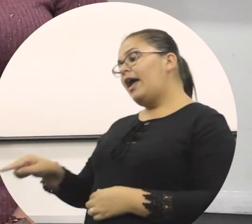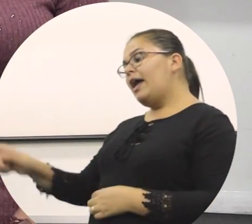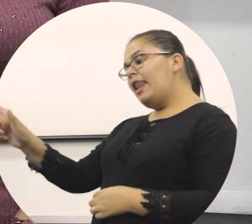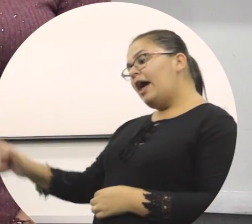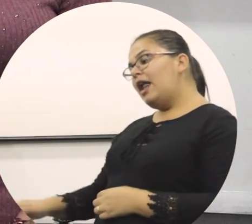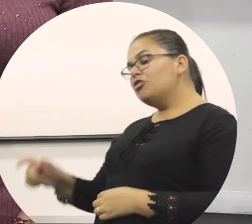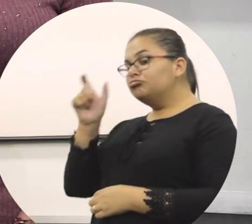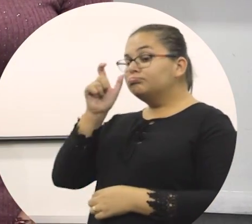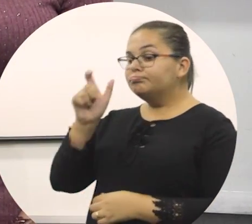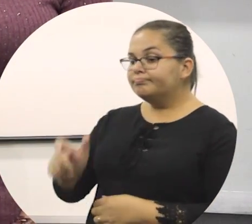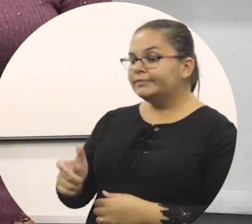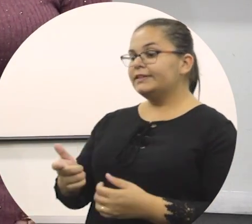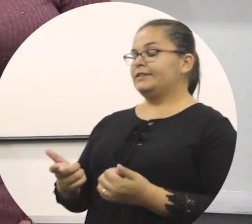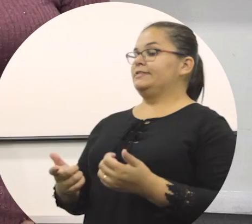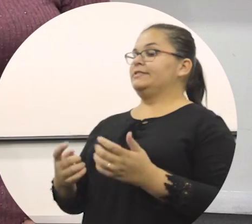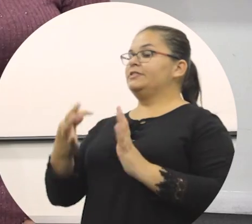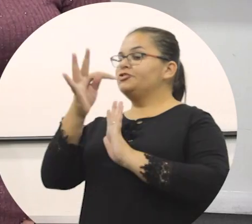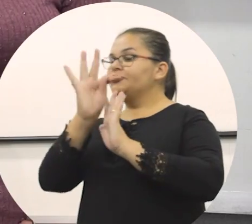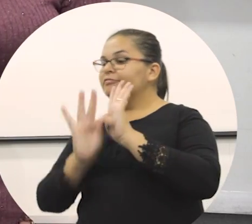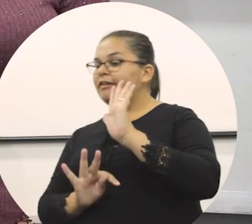esse suporte, para esse